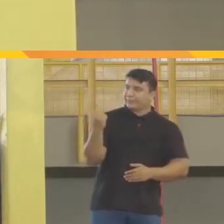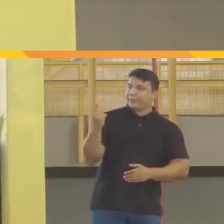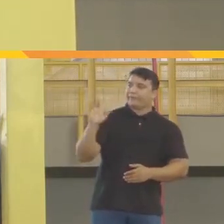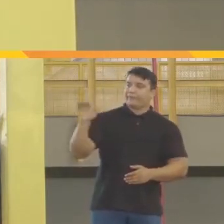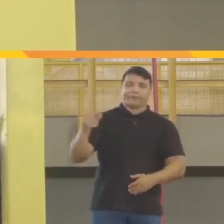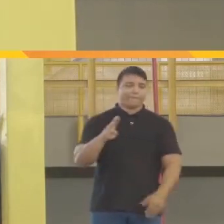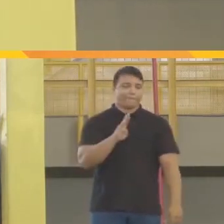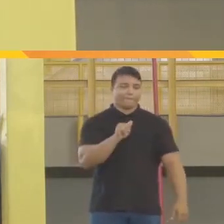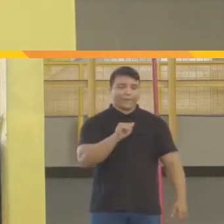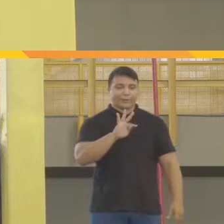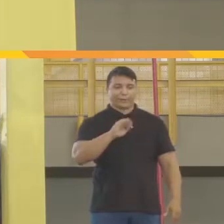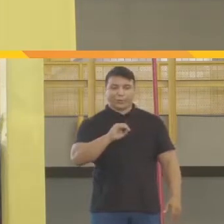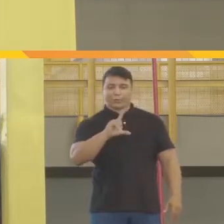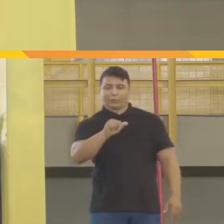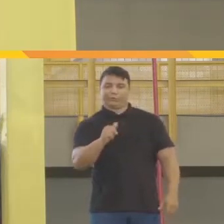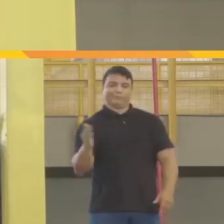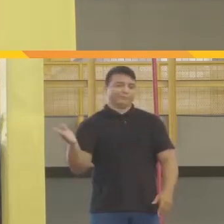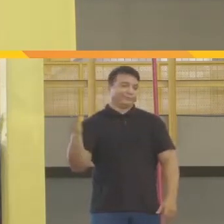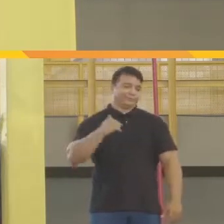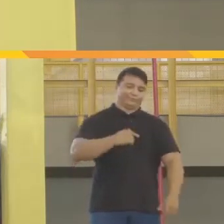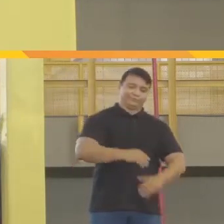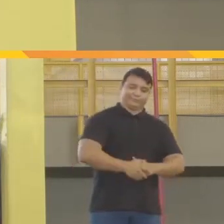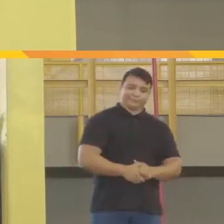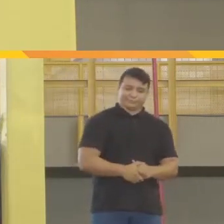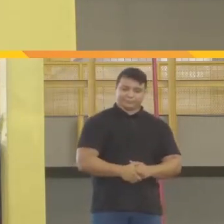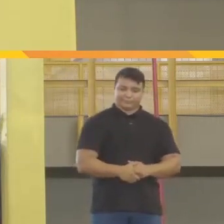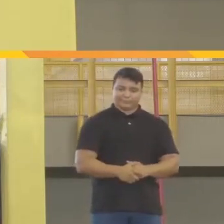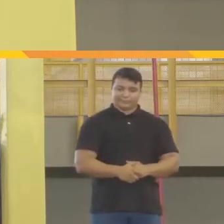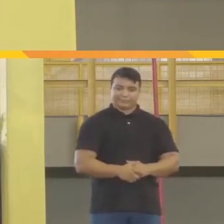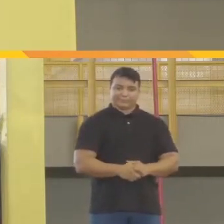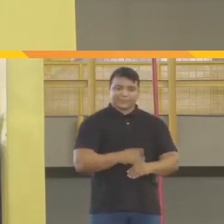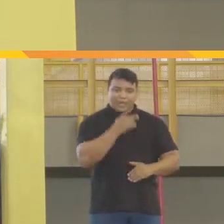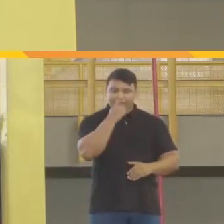diziam: vixe, lá vem o baitola.